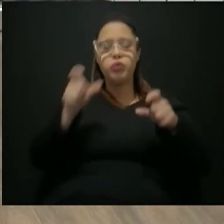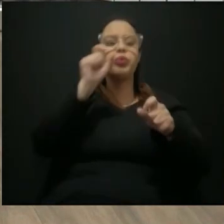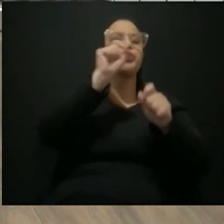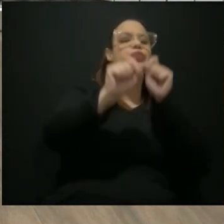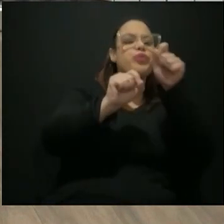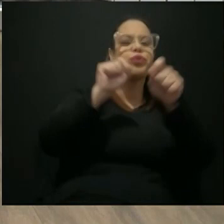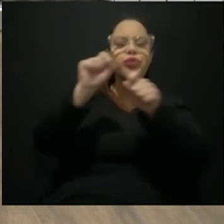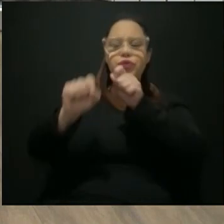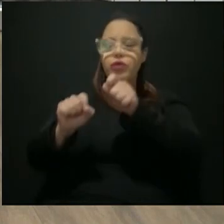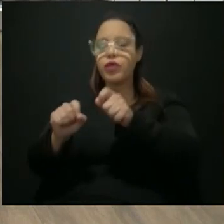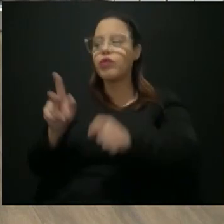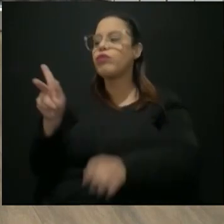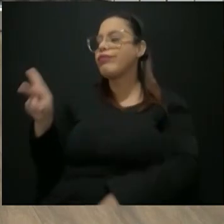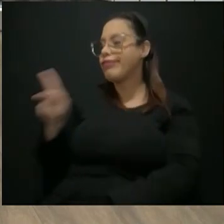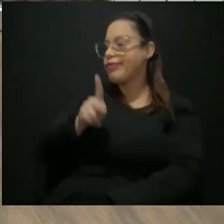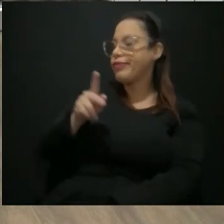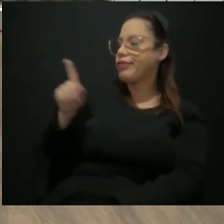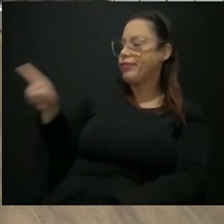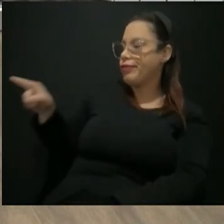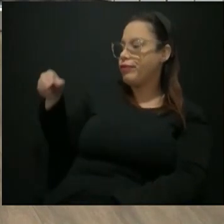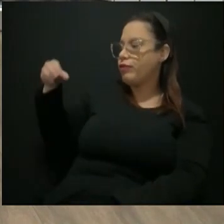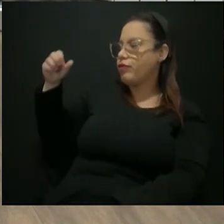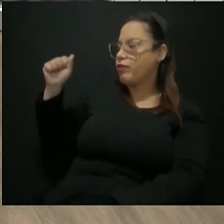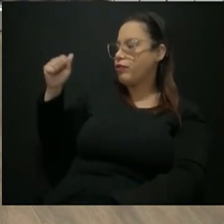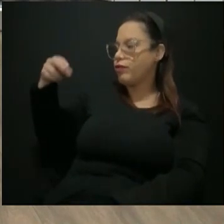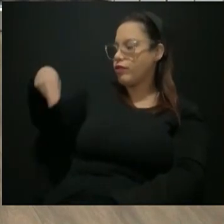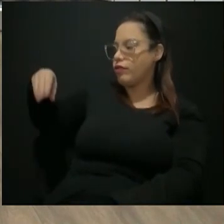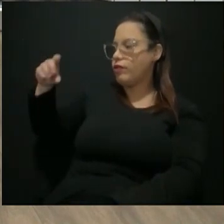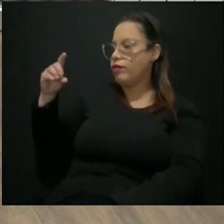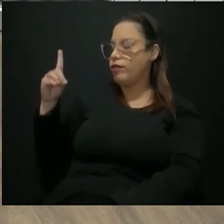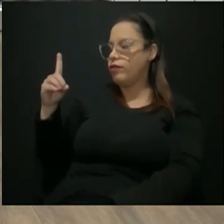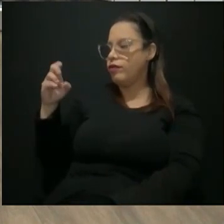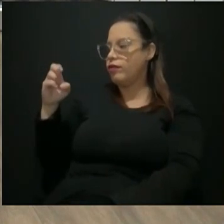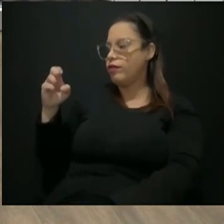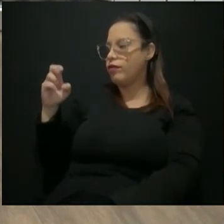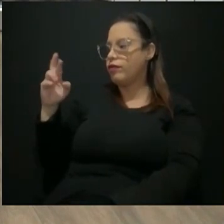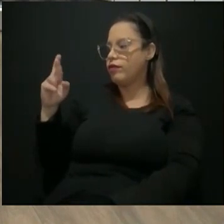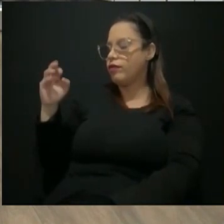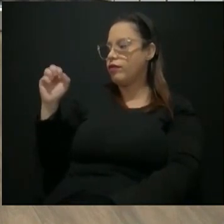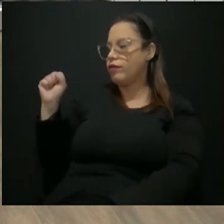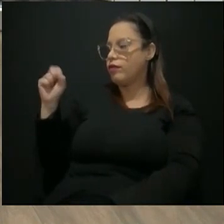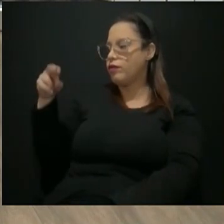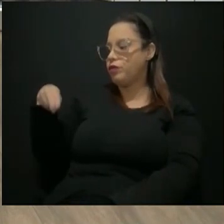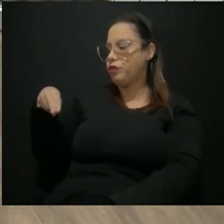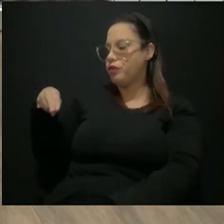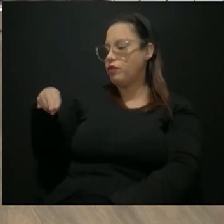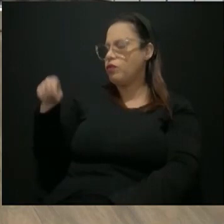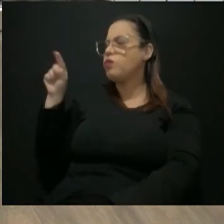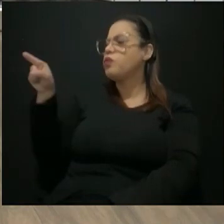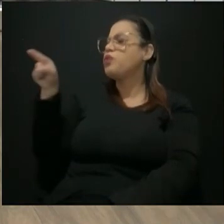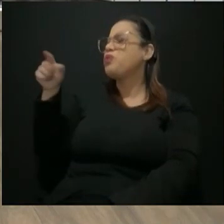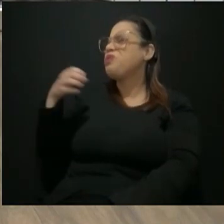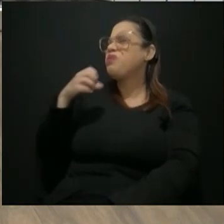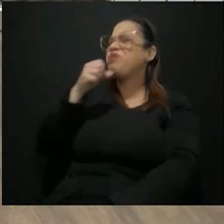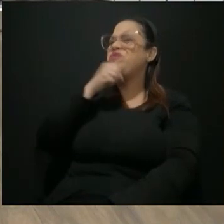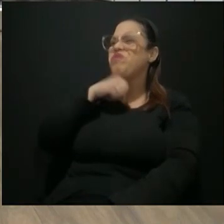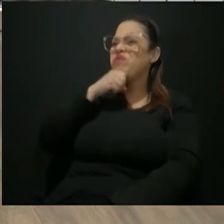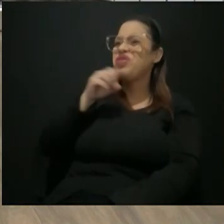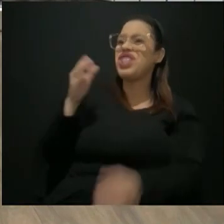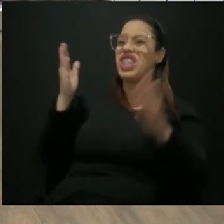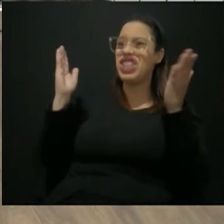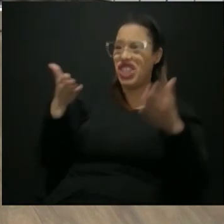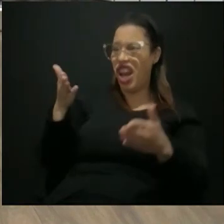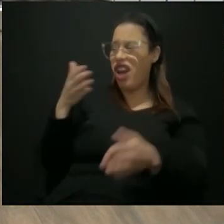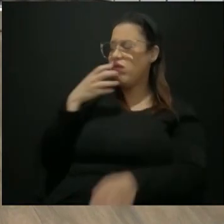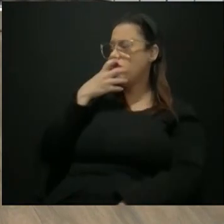o professor Anderson Gonçalves. Eu te pergunto, né? Você se sentiu já envelhecendo? Você pode falar